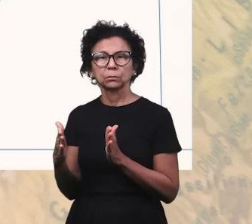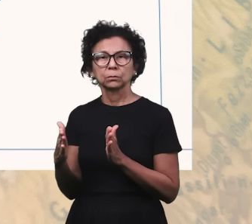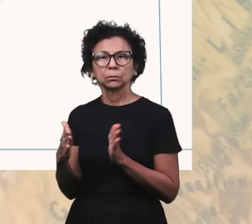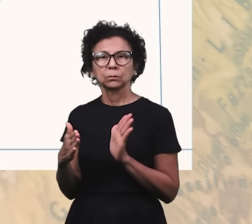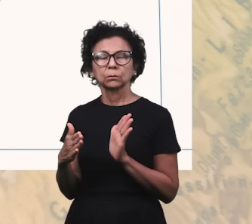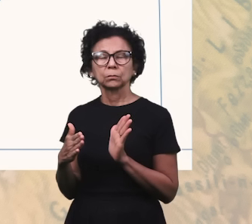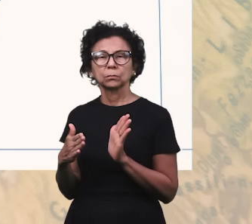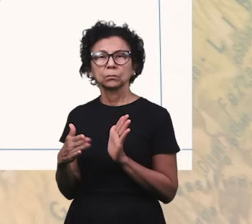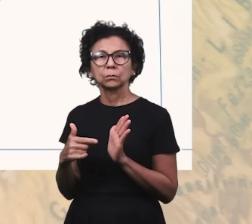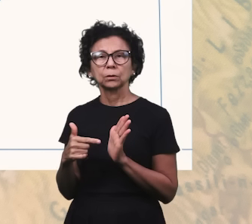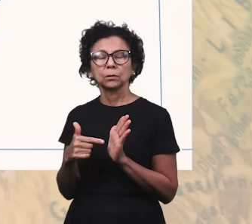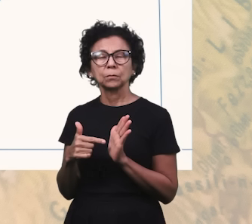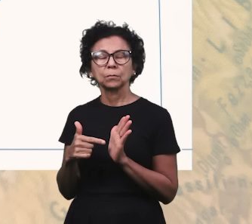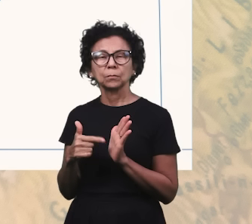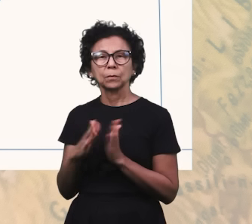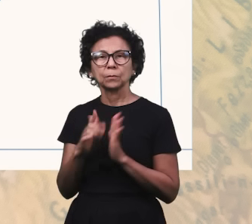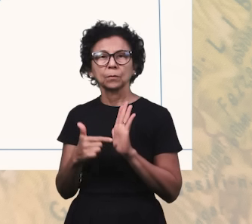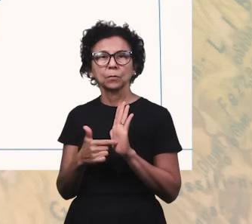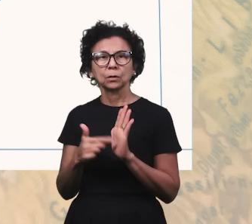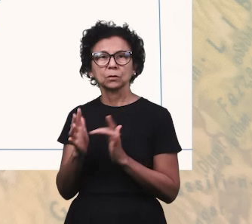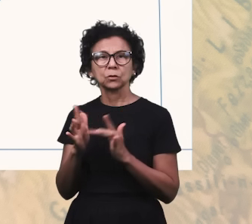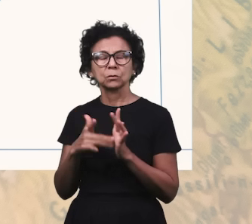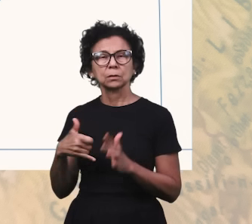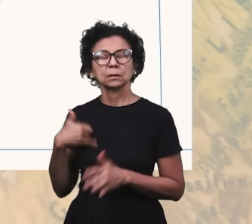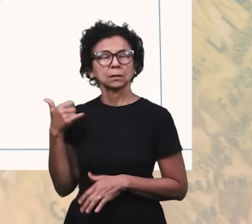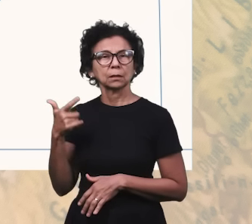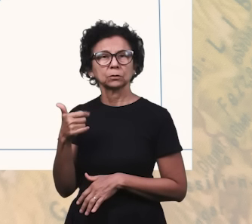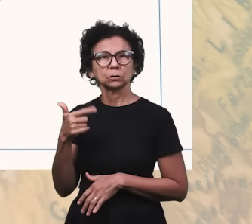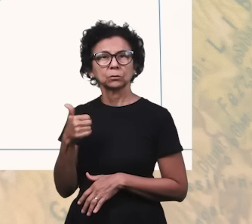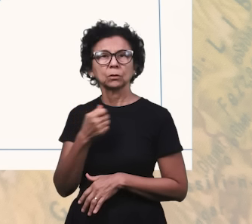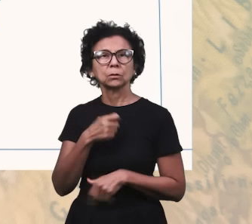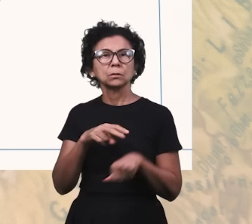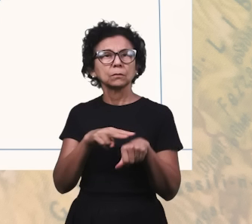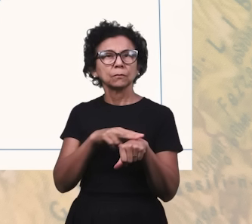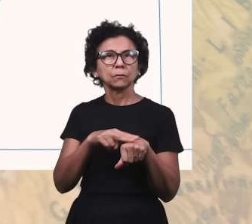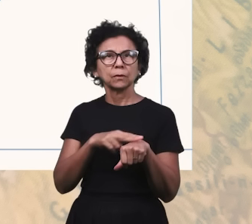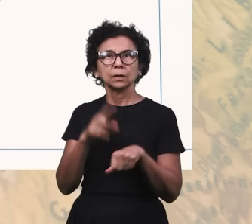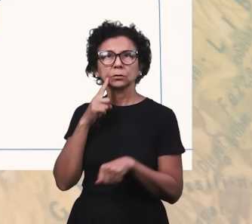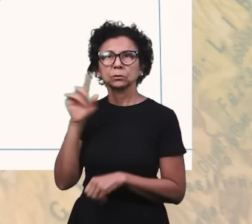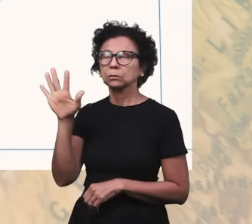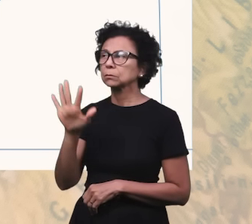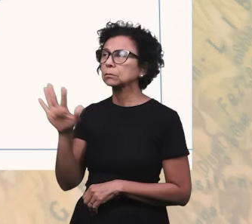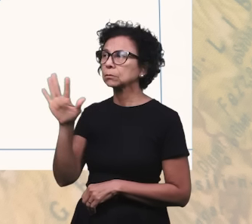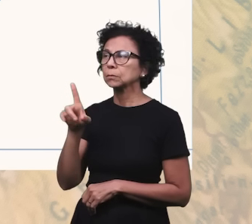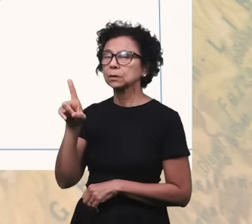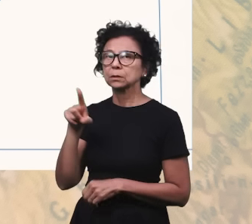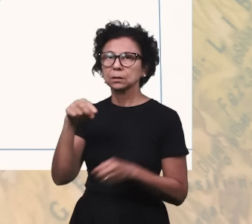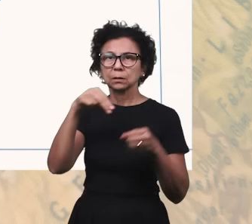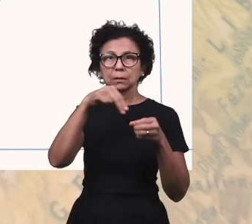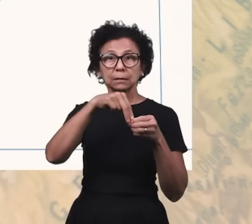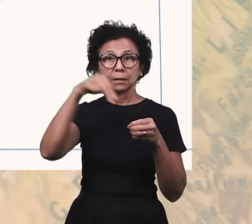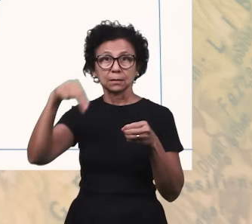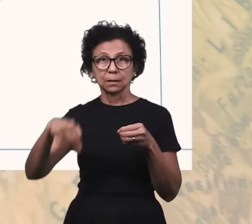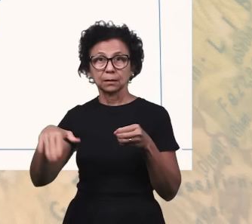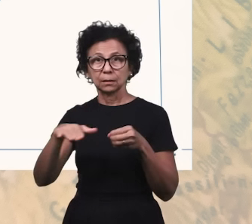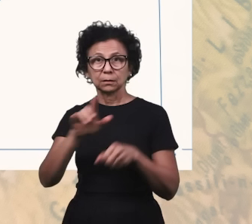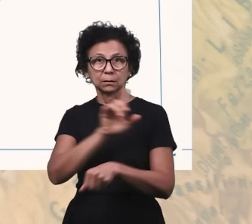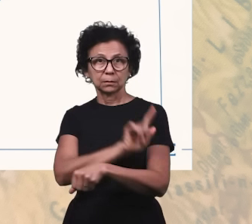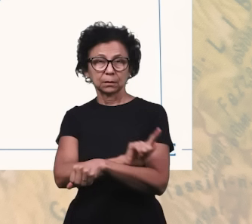12 anos. Então, a jornada nessas setas verdes do mapa, né? Nós temos ali Nazaré, que está na região